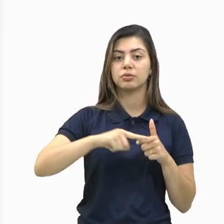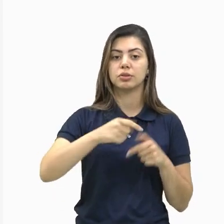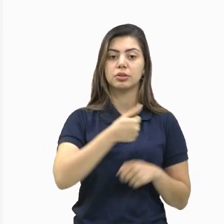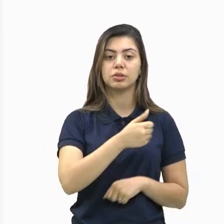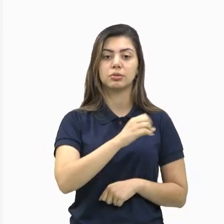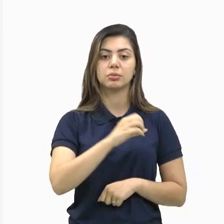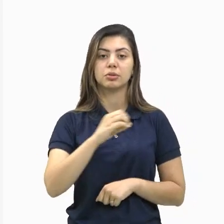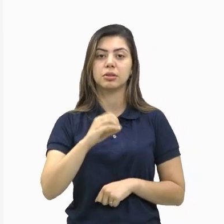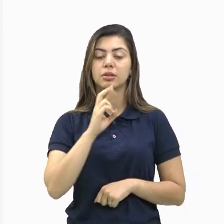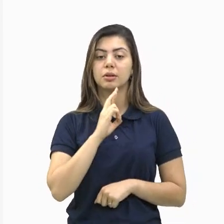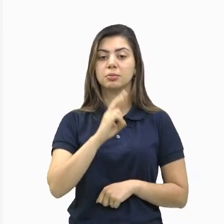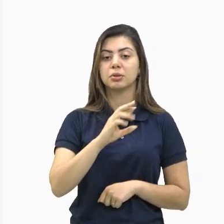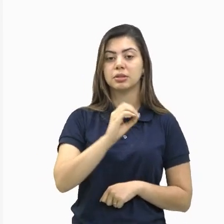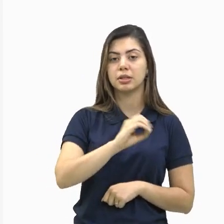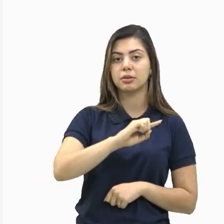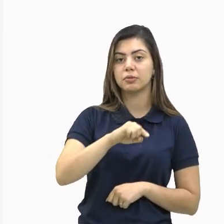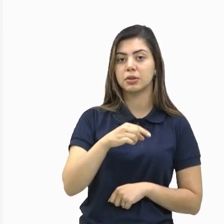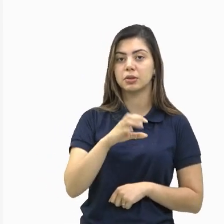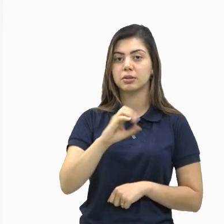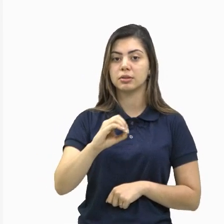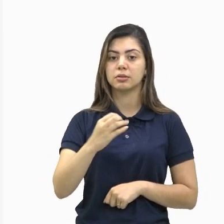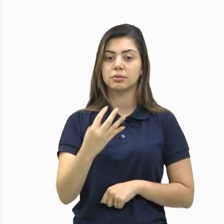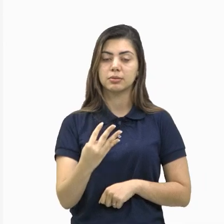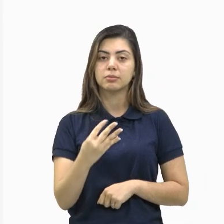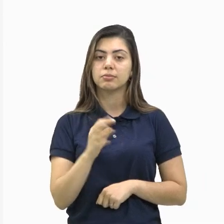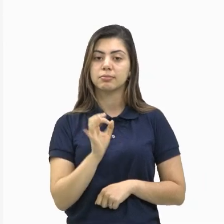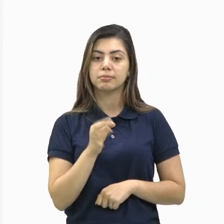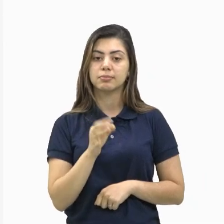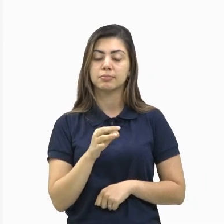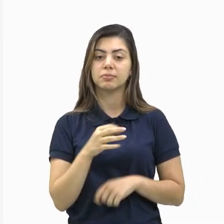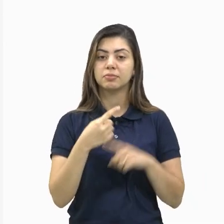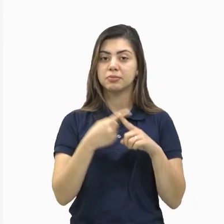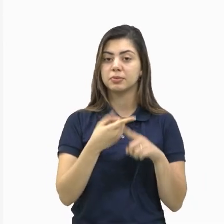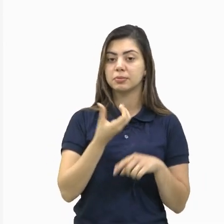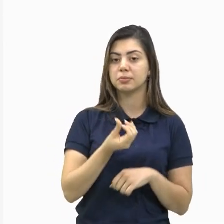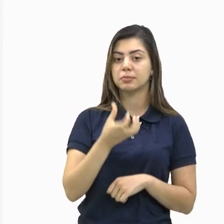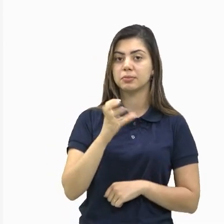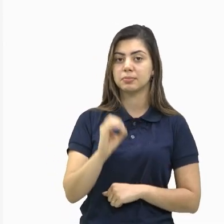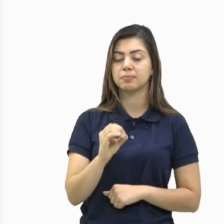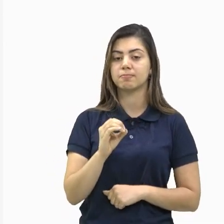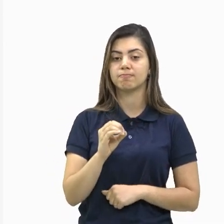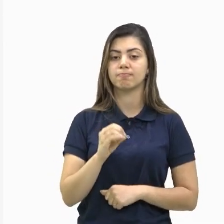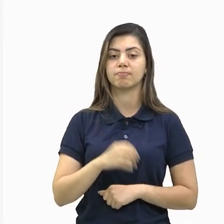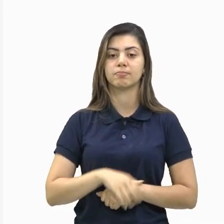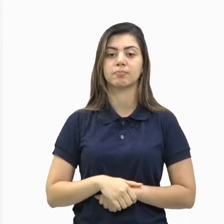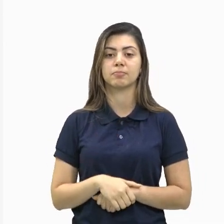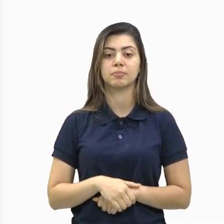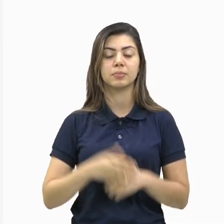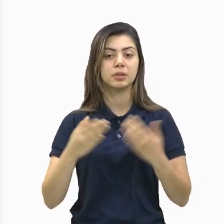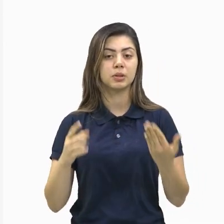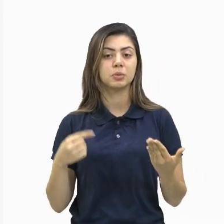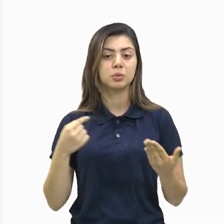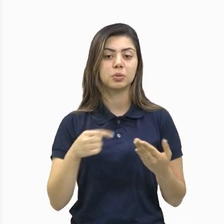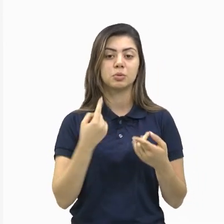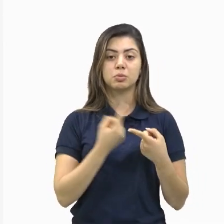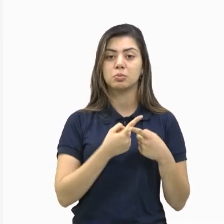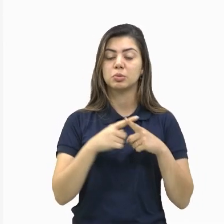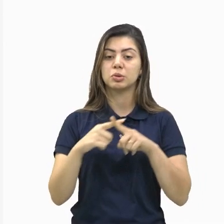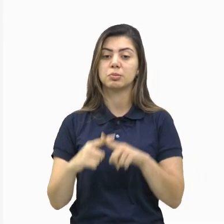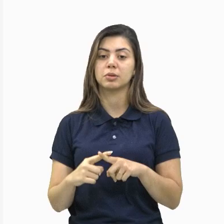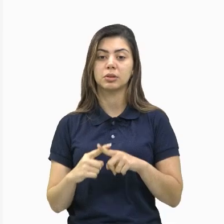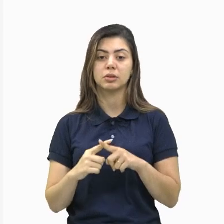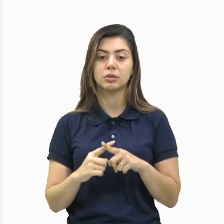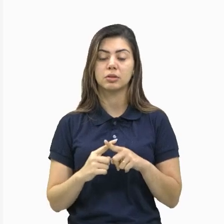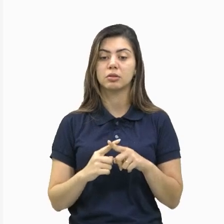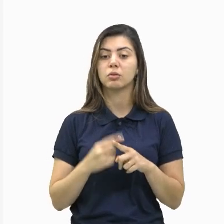igual a 0,4, certo? Vezes 60. Gente, fazendo essa multiplicação aqui, ó, nós temos